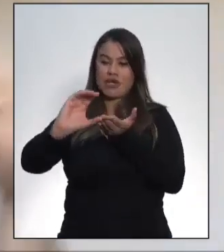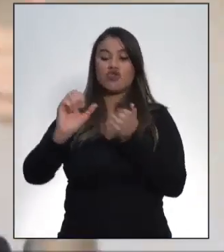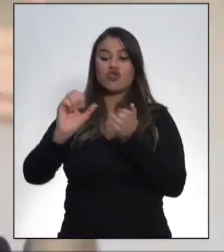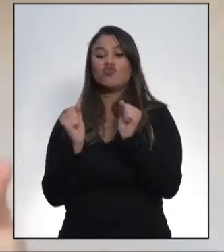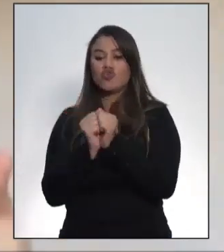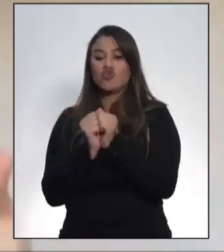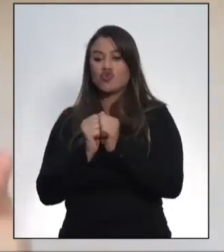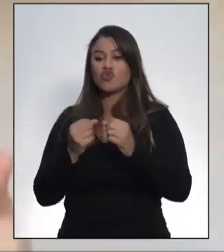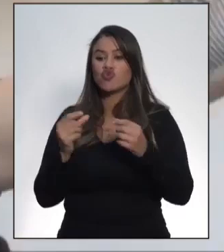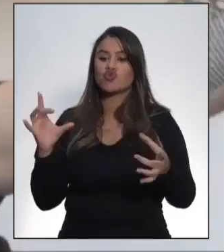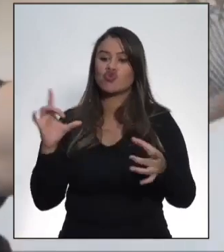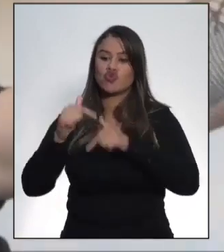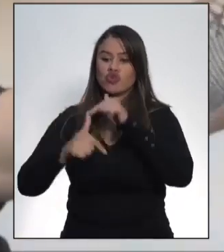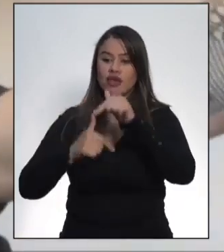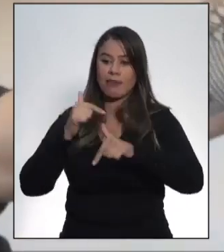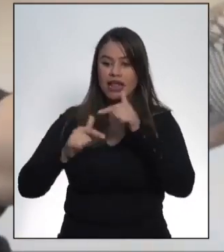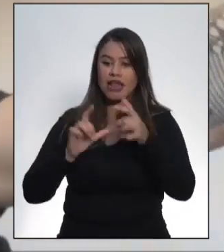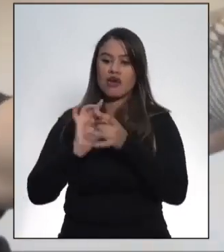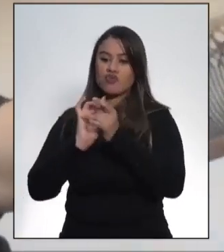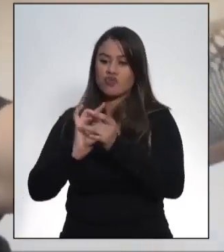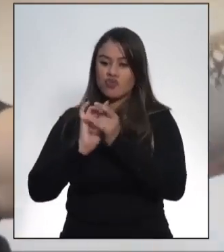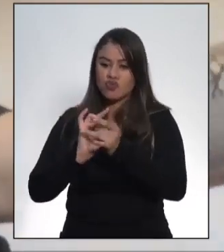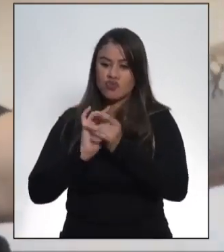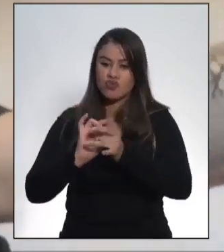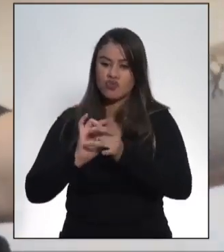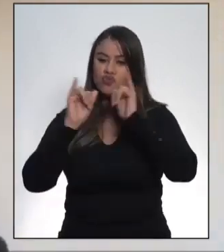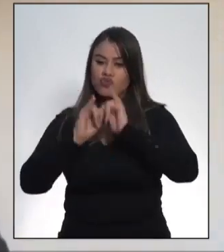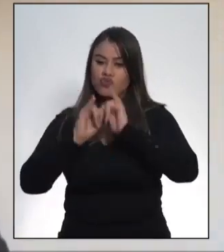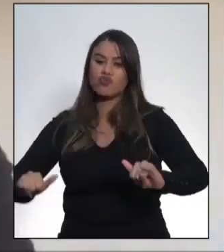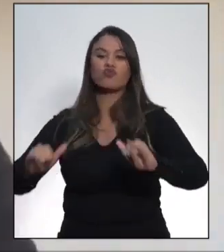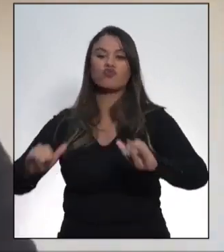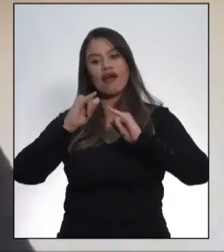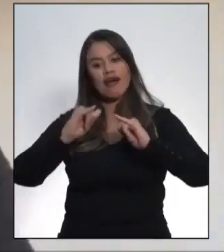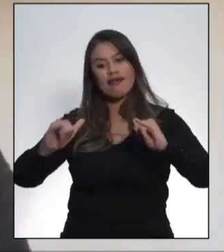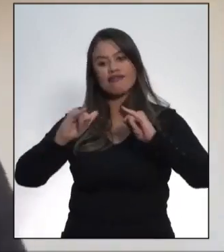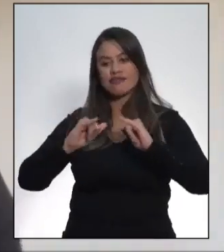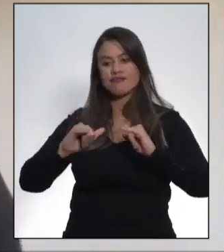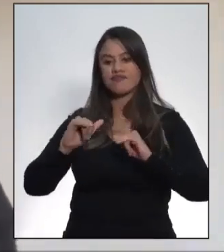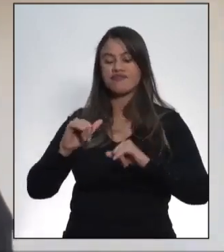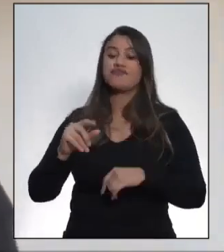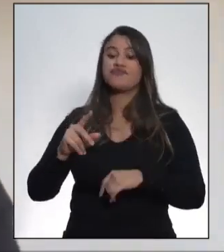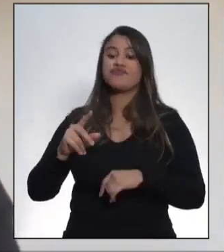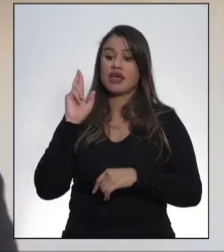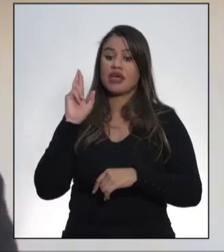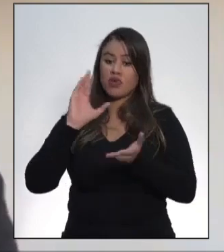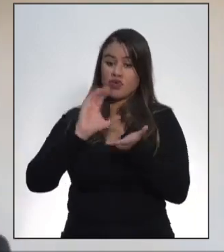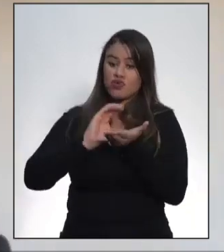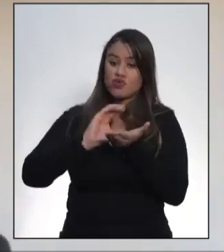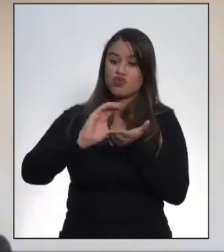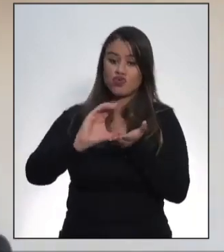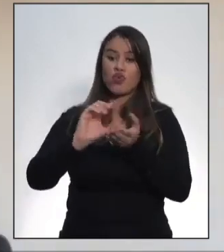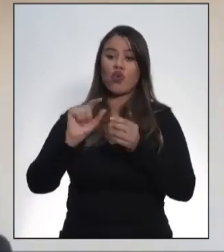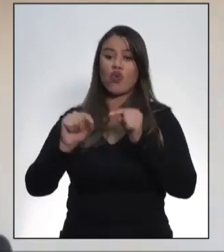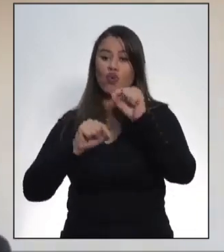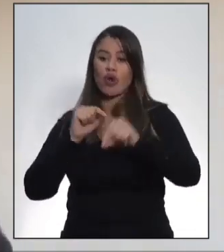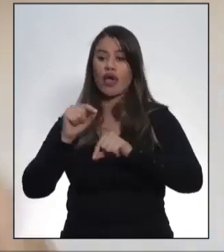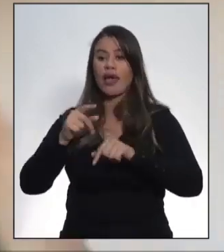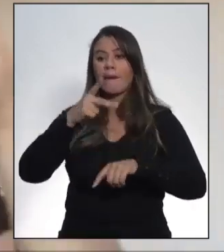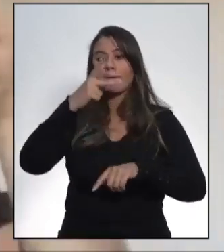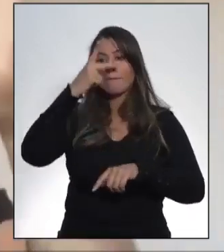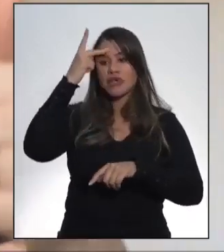para comunicar para todo mundo com quem você já está se comunicando. Os patrocinadores geralmente são uma consequência